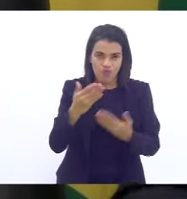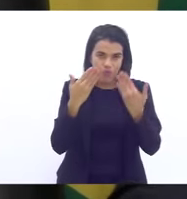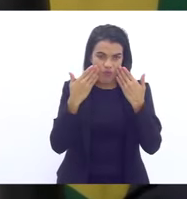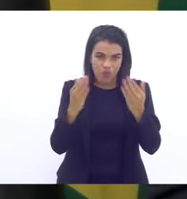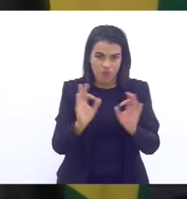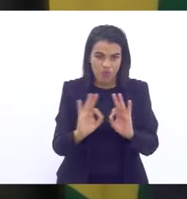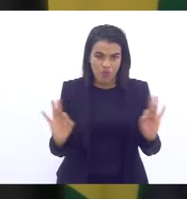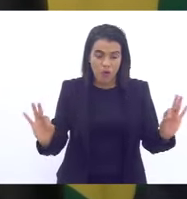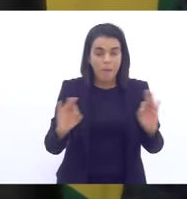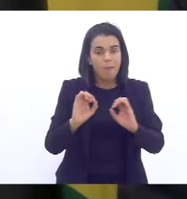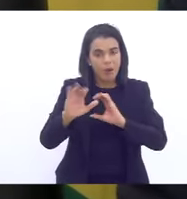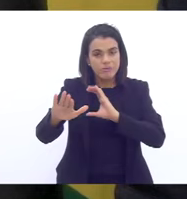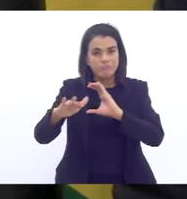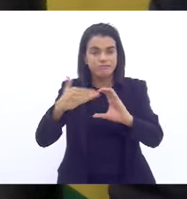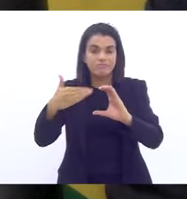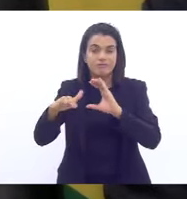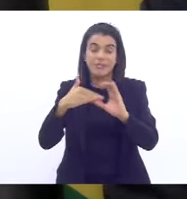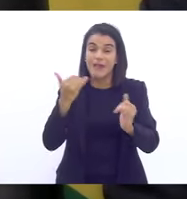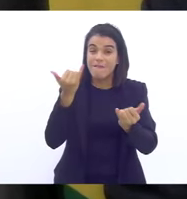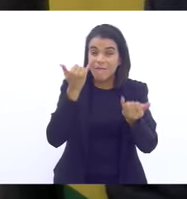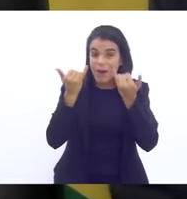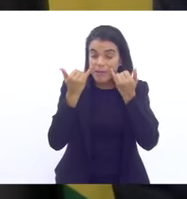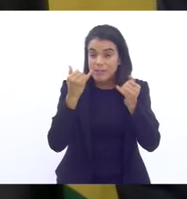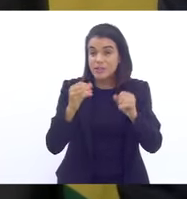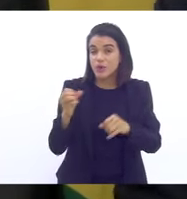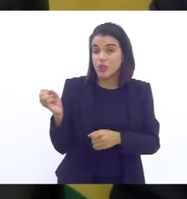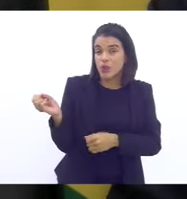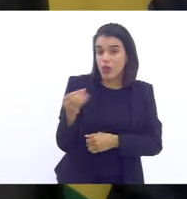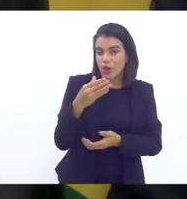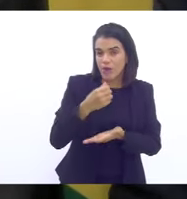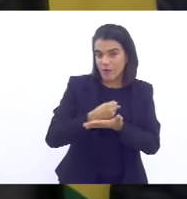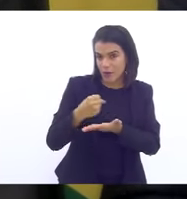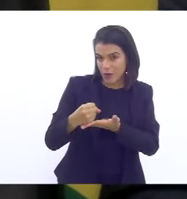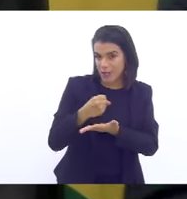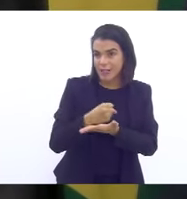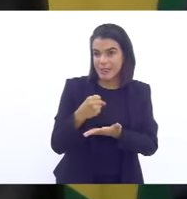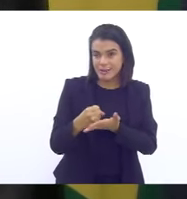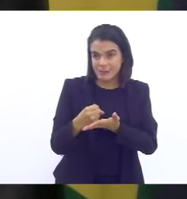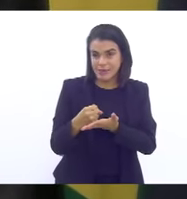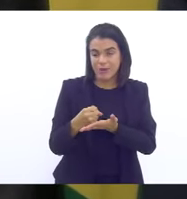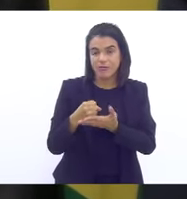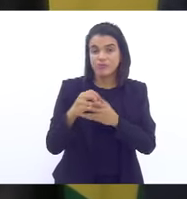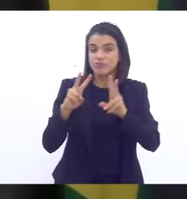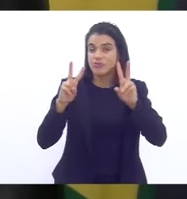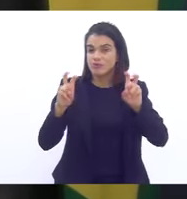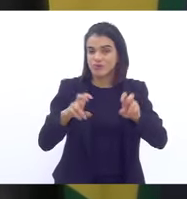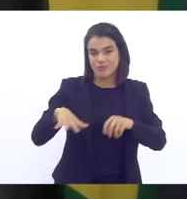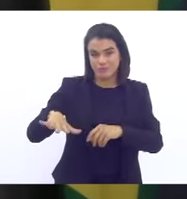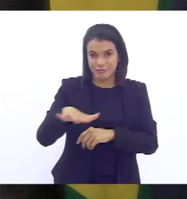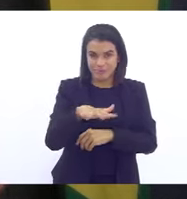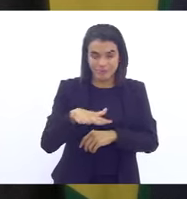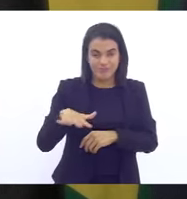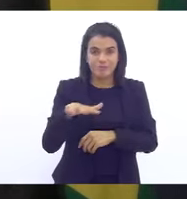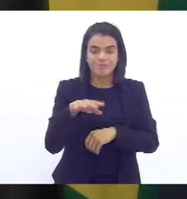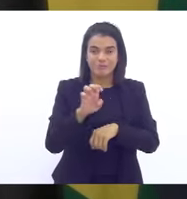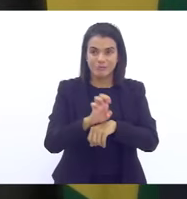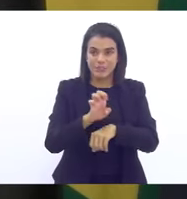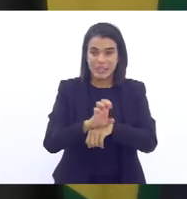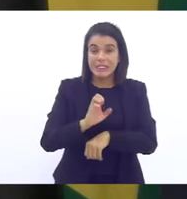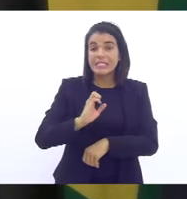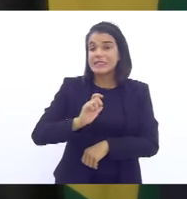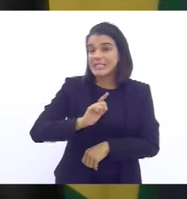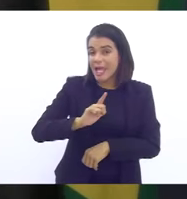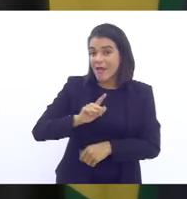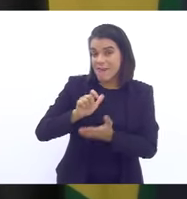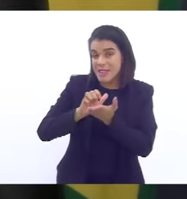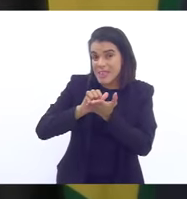encaminhar essa CPI e essa informação de novas contratações diante dessa situação que existe no nosso estado e se houve demissão,